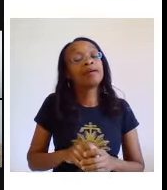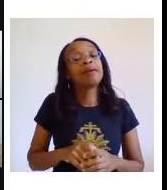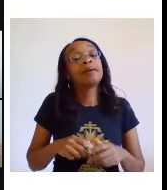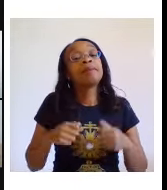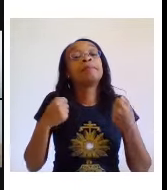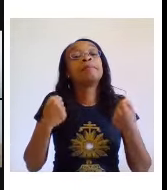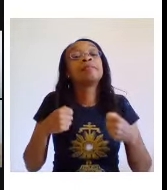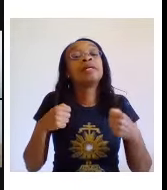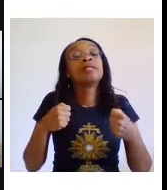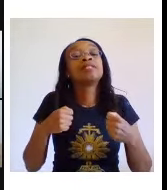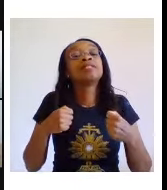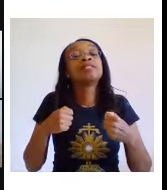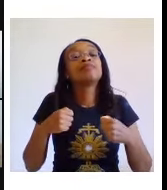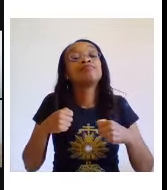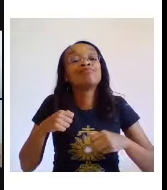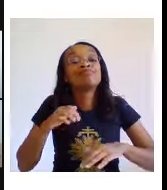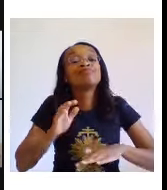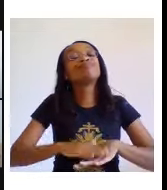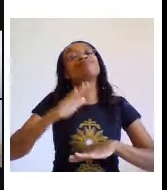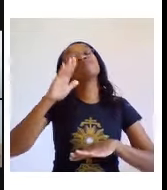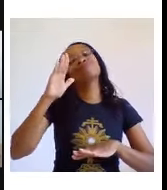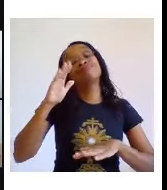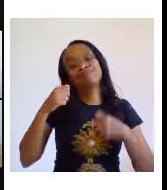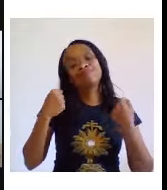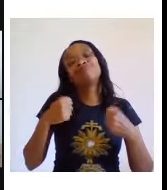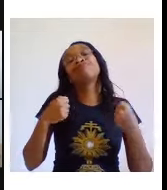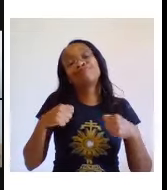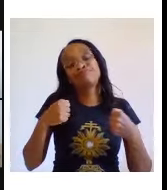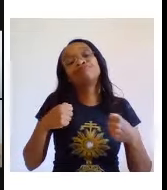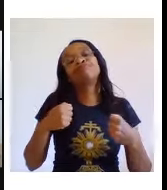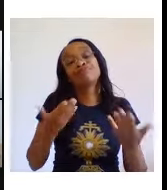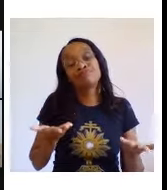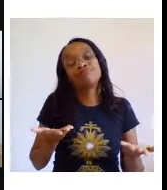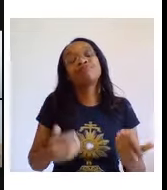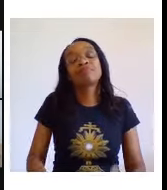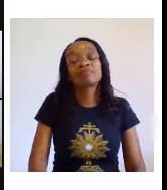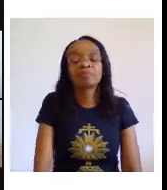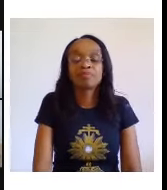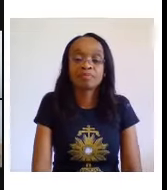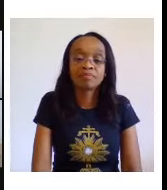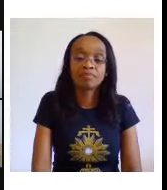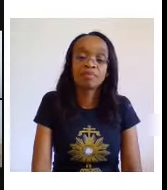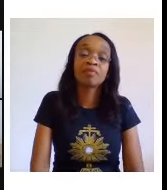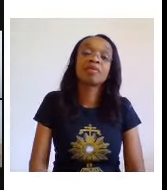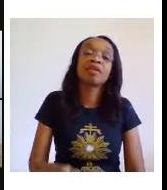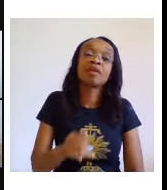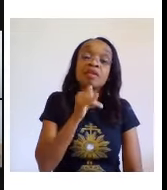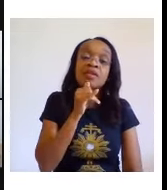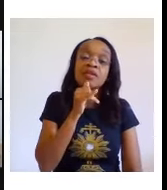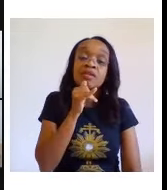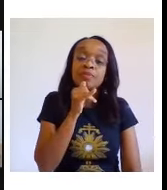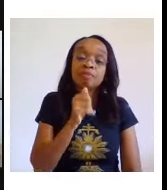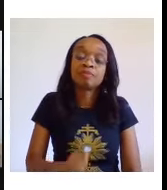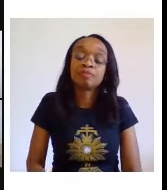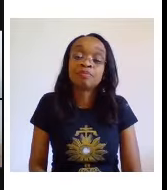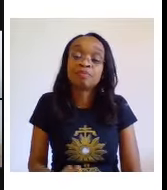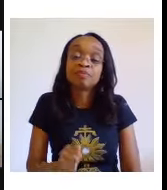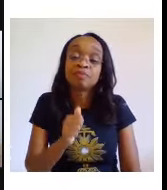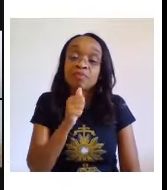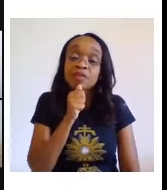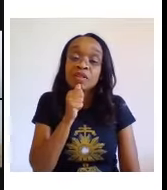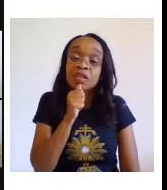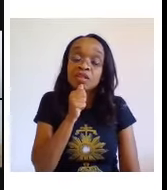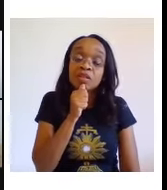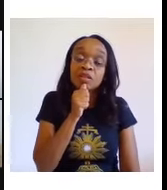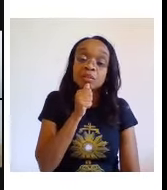se precisa avançar bastante com comprometimento mais ambiciosos. Então, por exemplo,